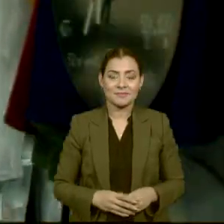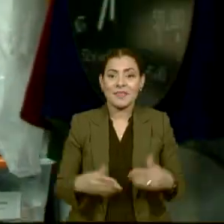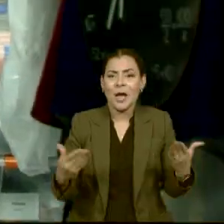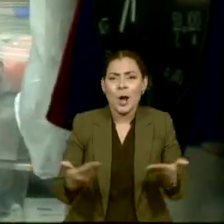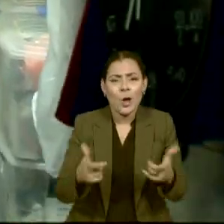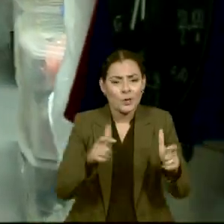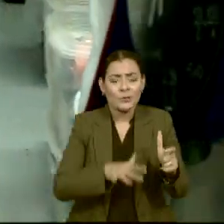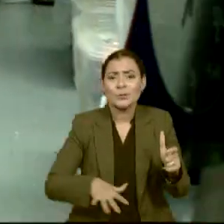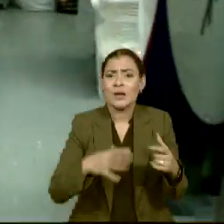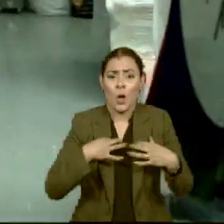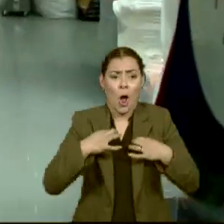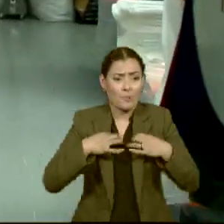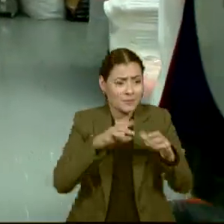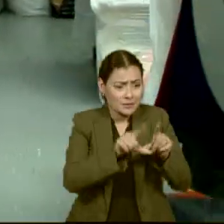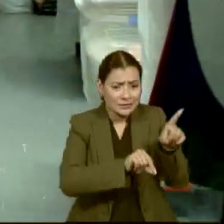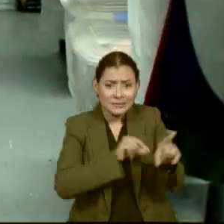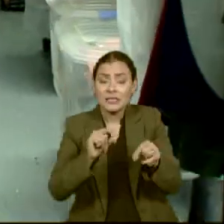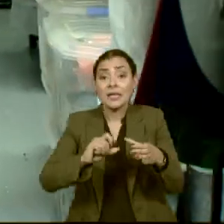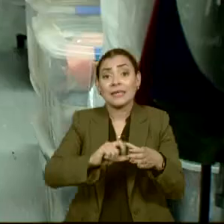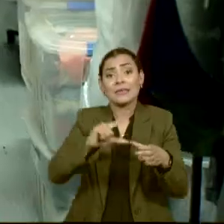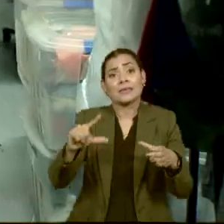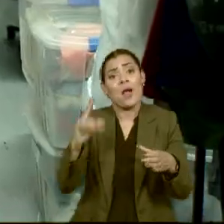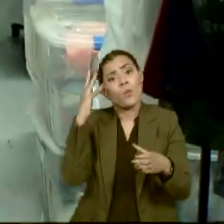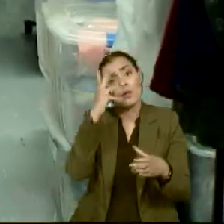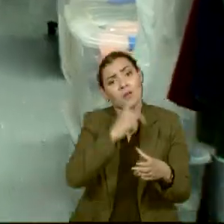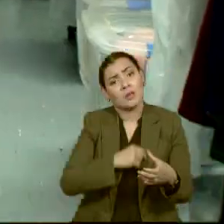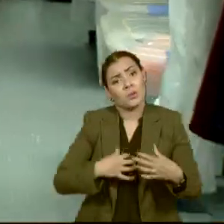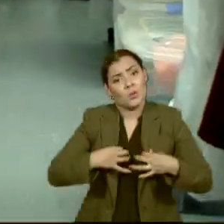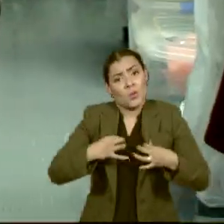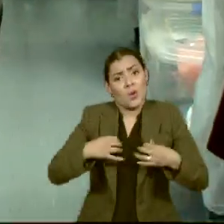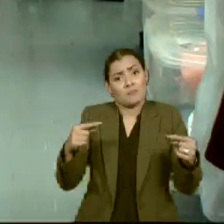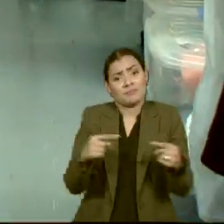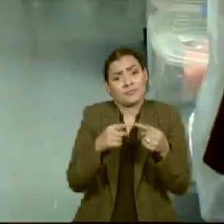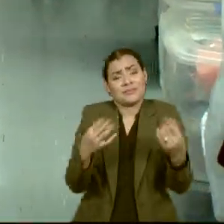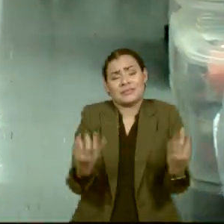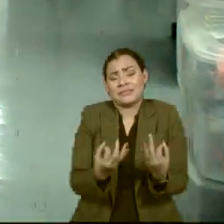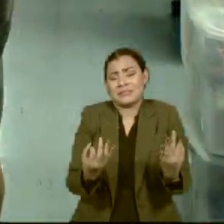Gente, esse é o figurino do Quintal da Cultura. Olha só!